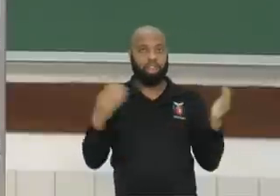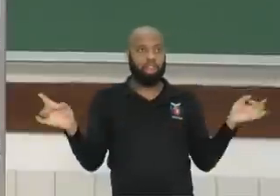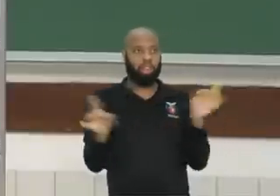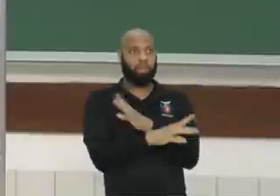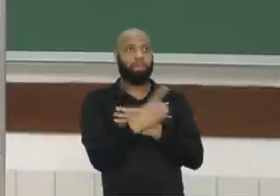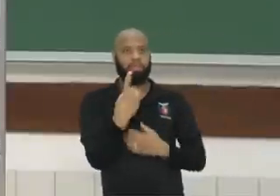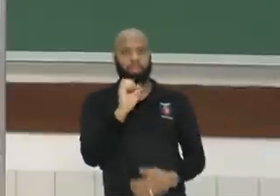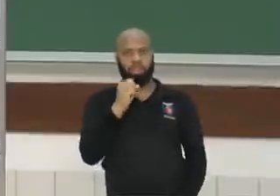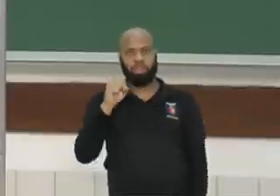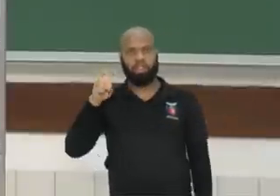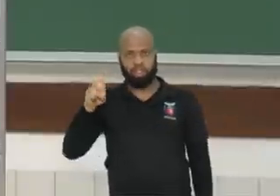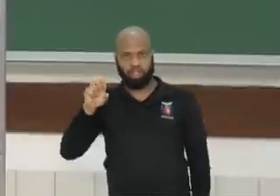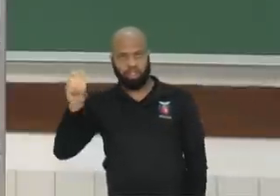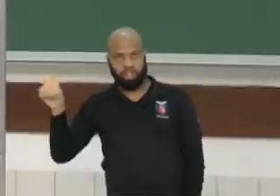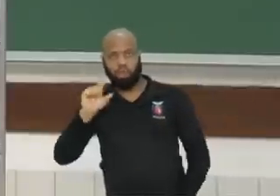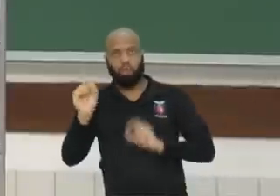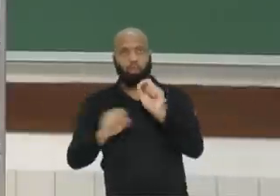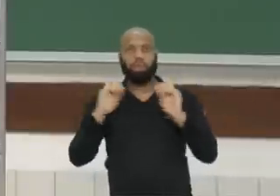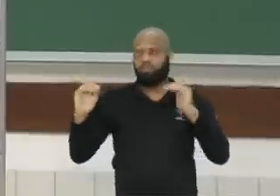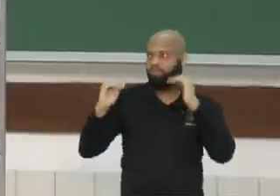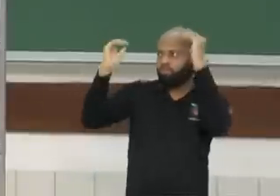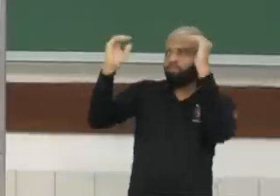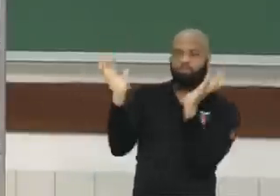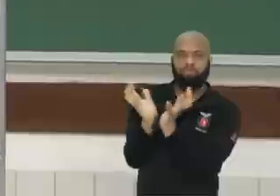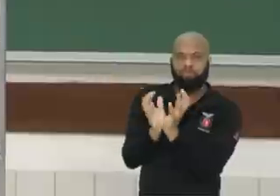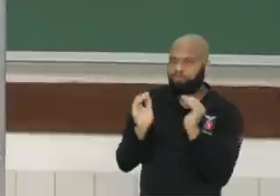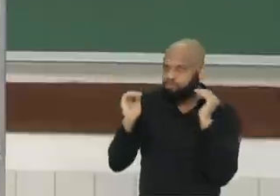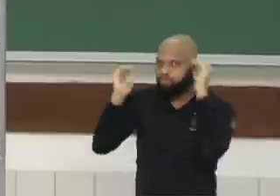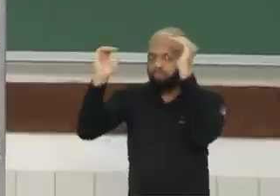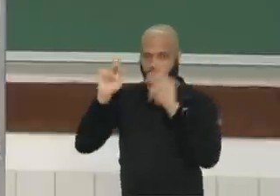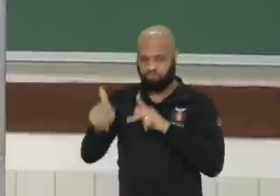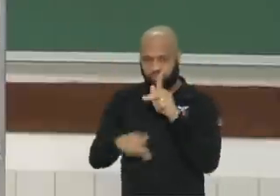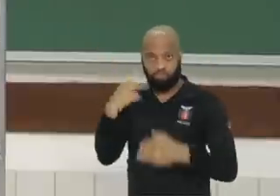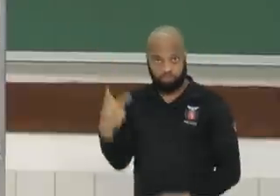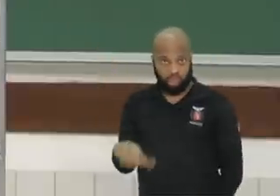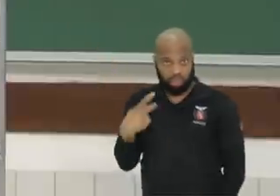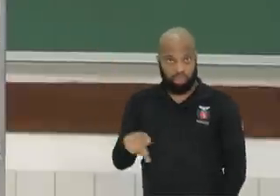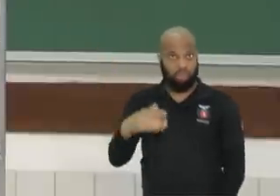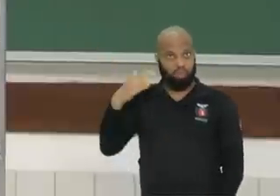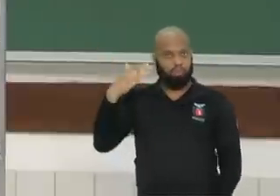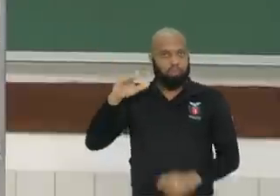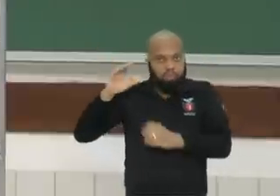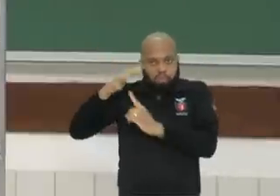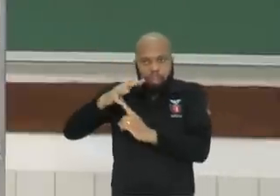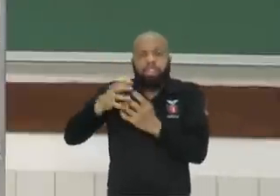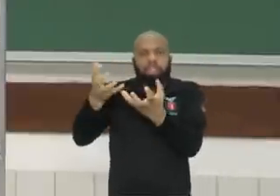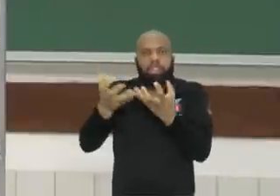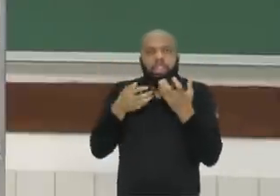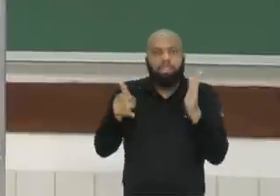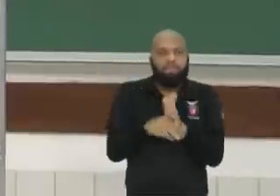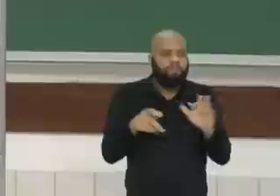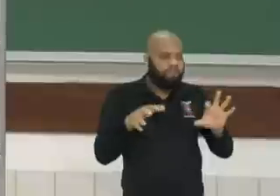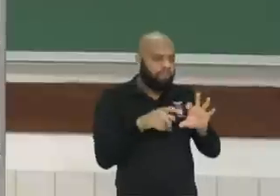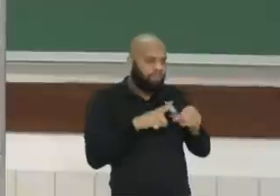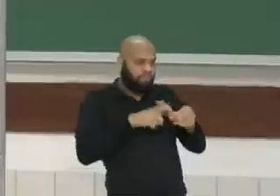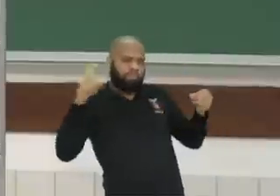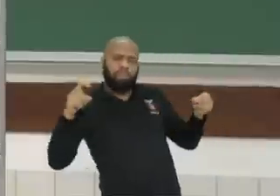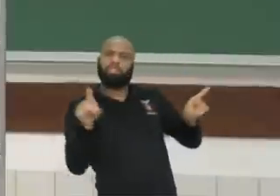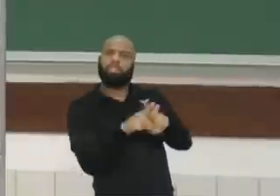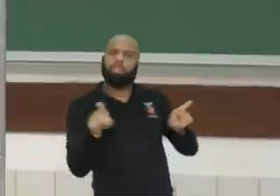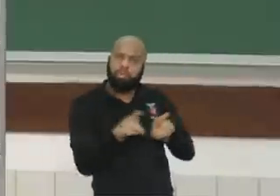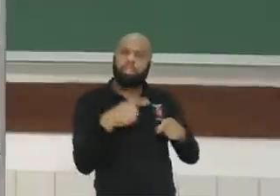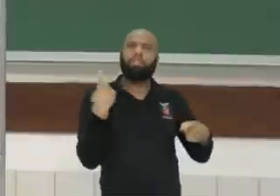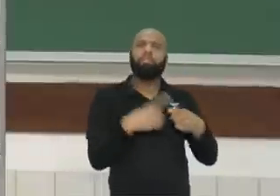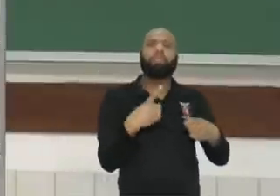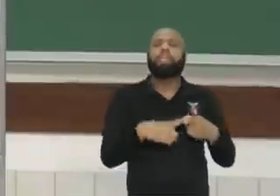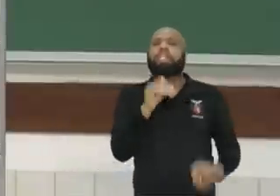regencial, permitiu que a elite paranaense ambicionasse, né, e desejasse a sua emancipação política. Como o